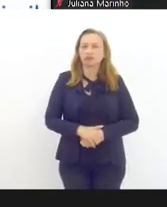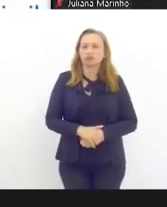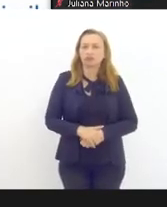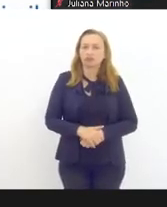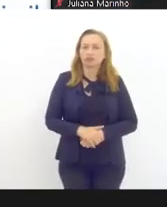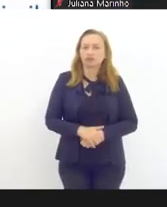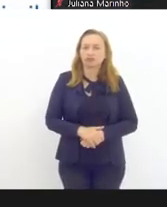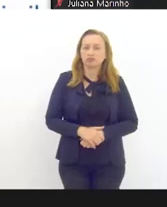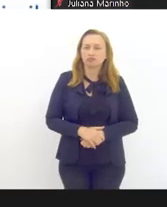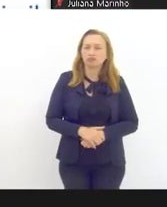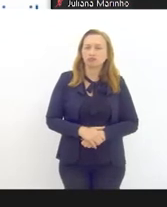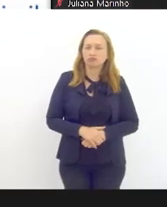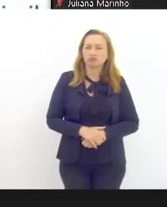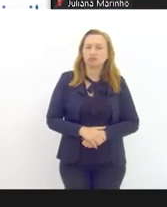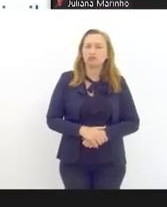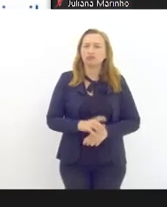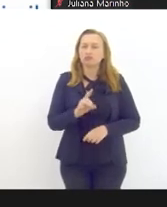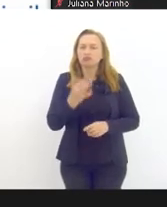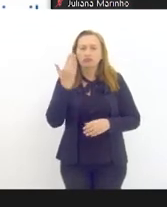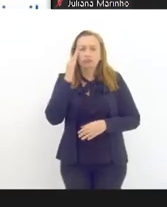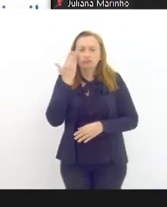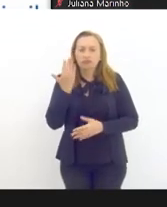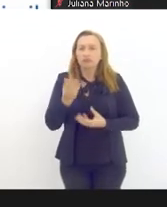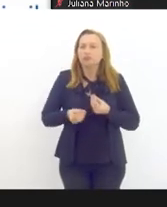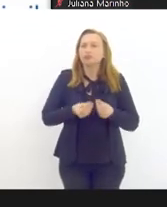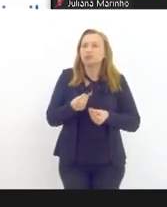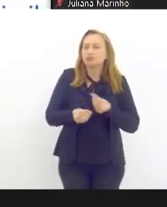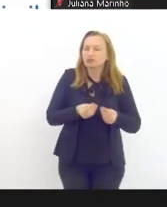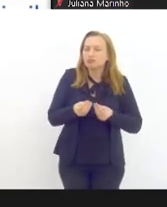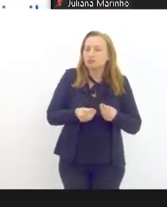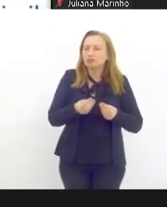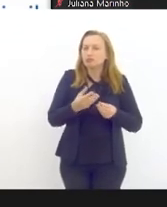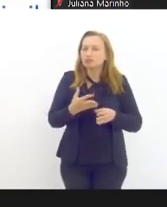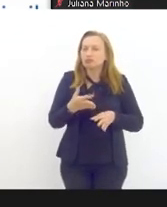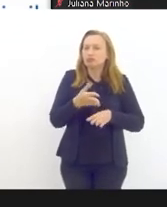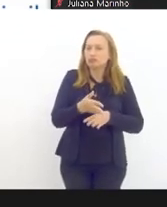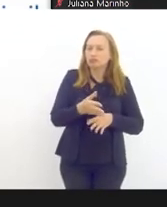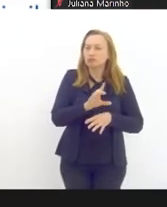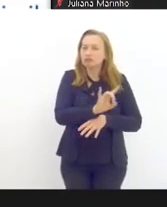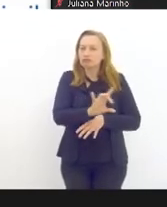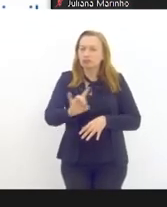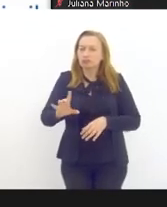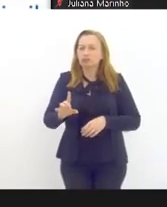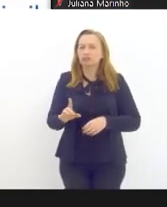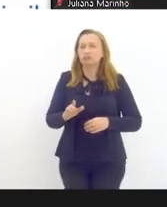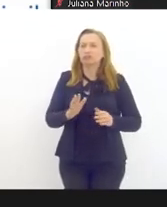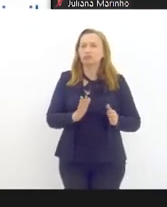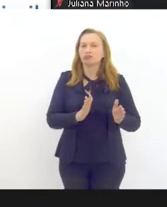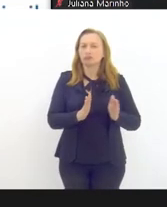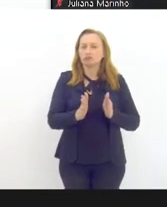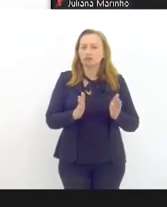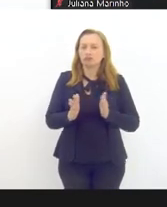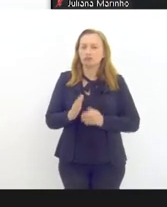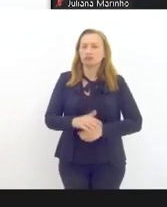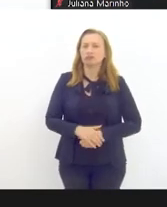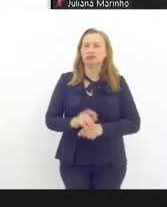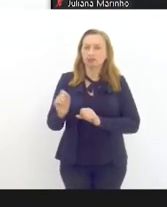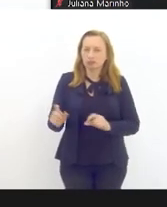das redes, então, também assim, só para a gente entender aí como que a gente chega em cada um desses fatores. Pode passar também?